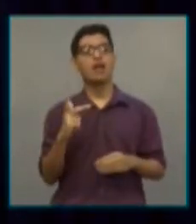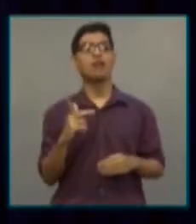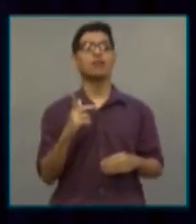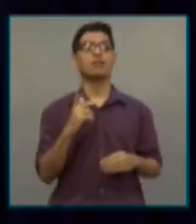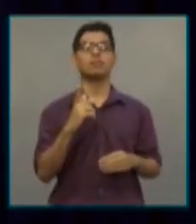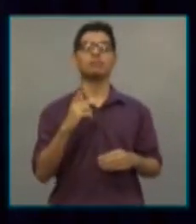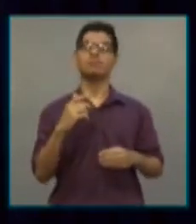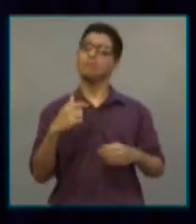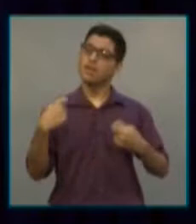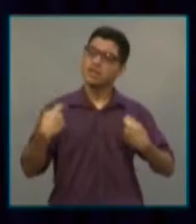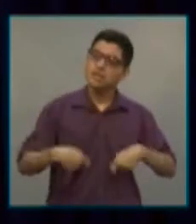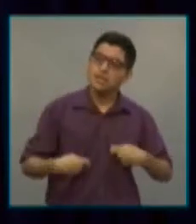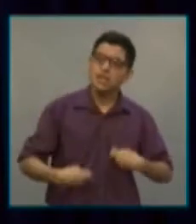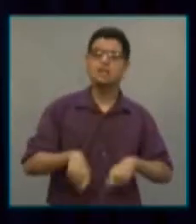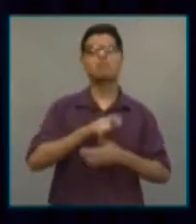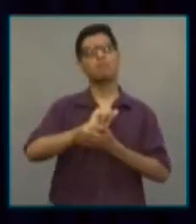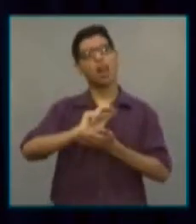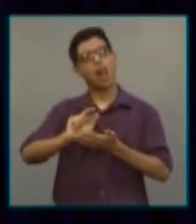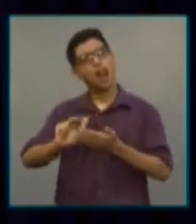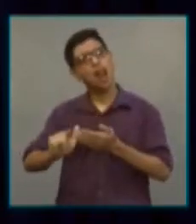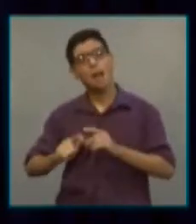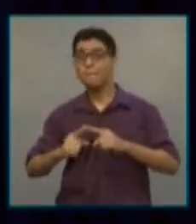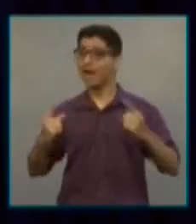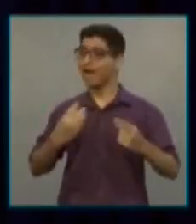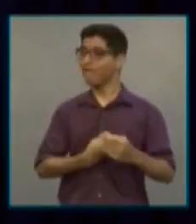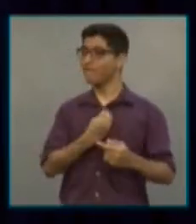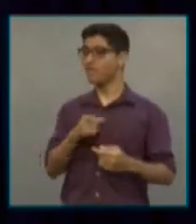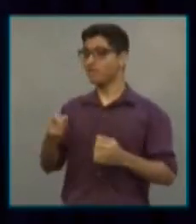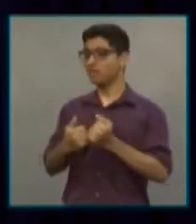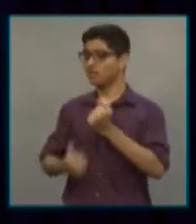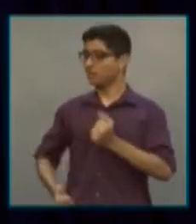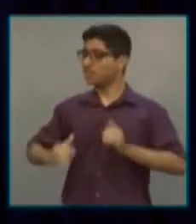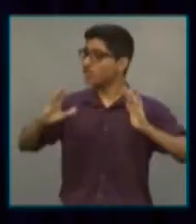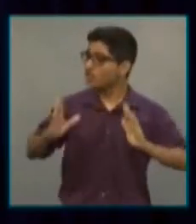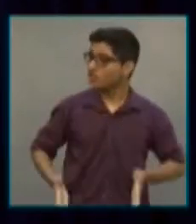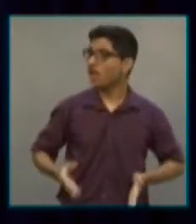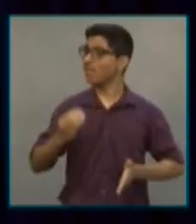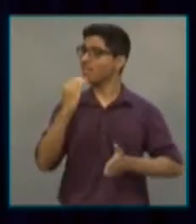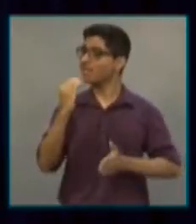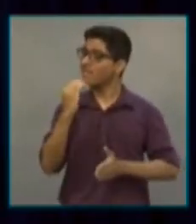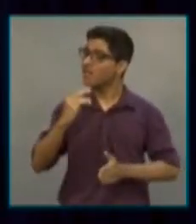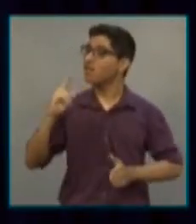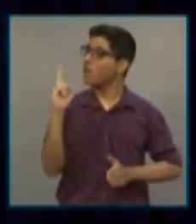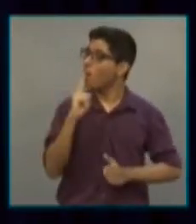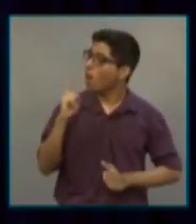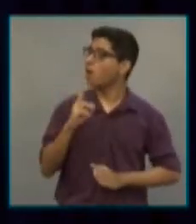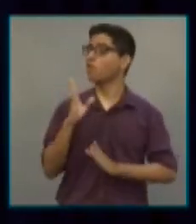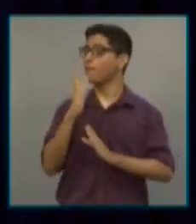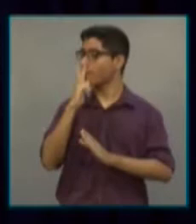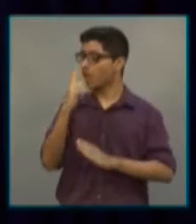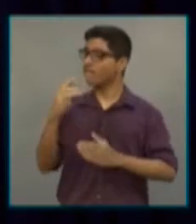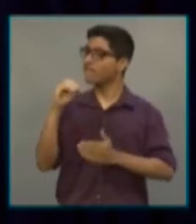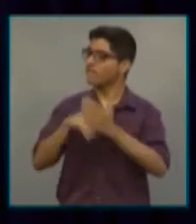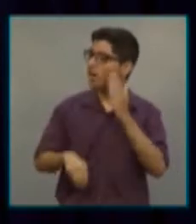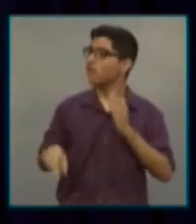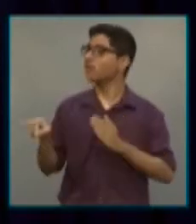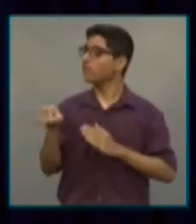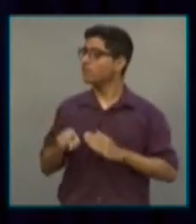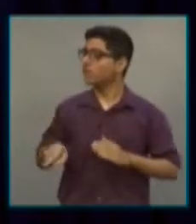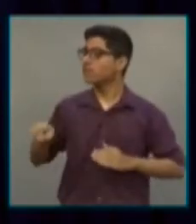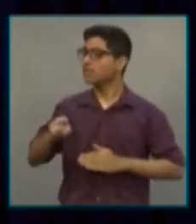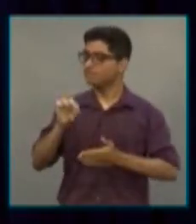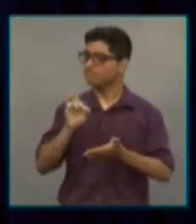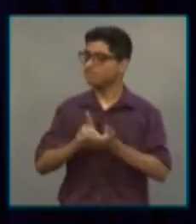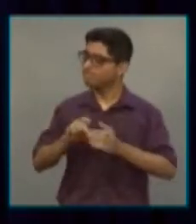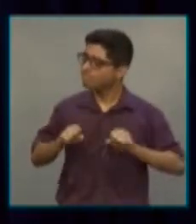estão vendendo uma falsa esperança para a advocacia e para a sociedade. Vossas Excelências tiveram a